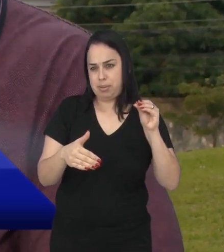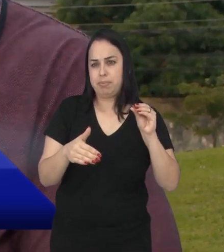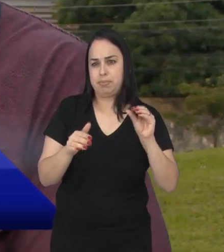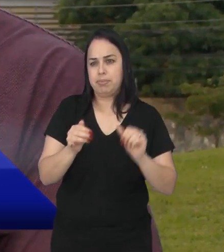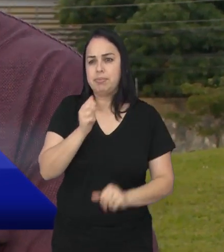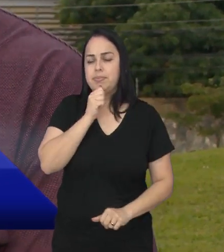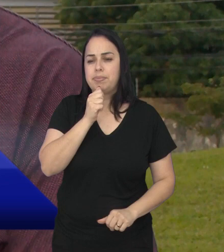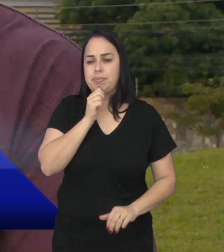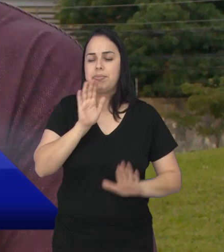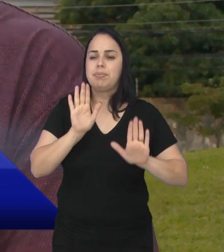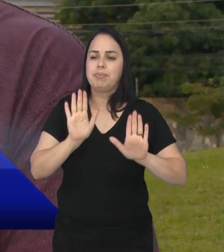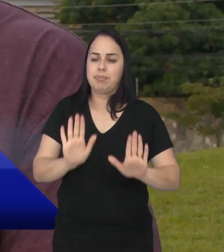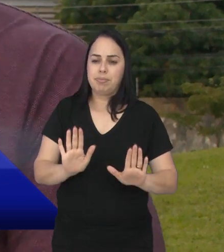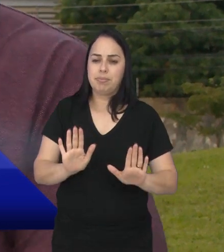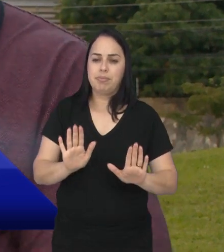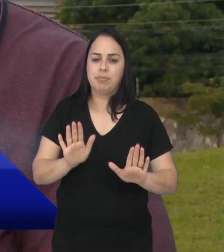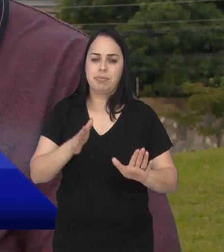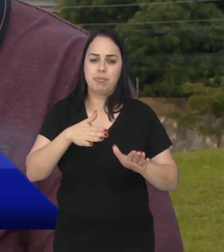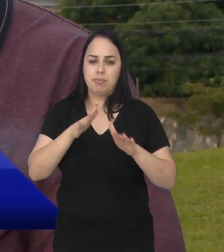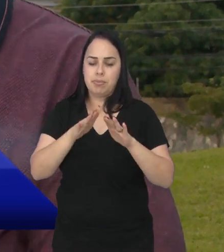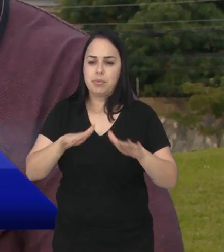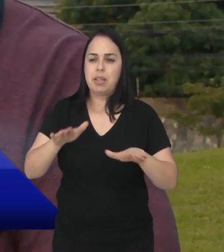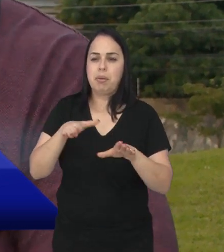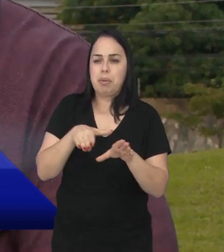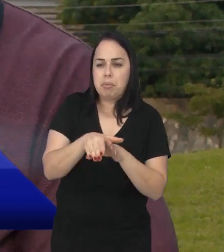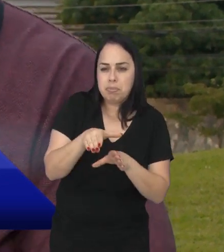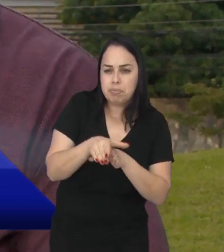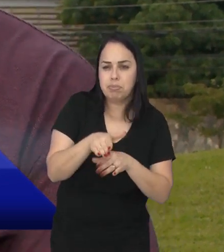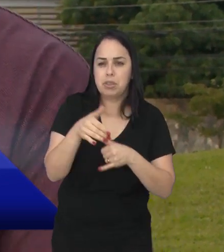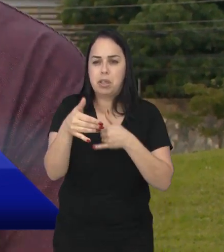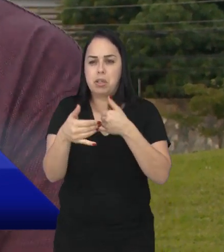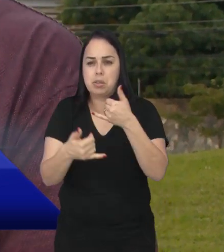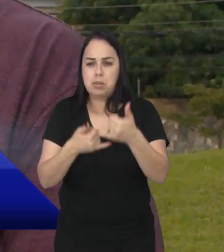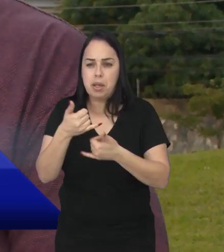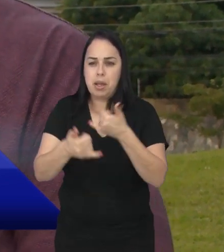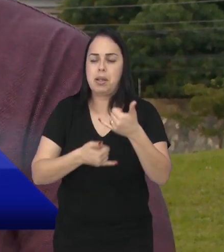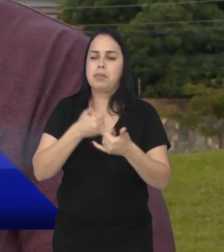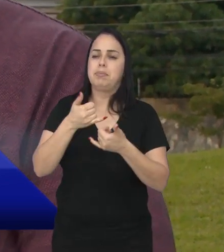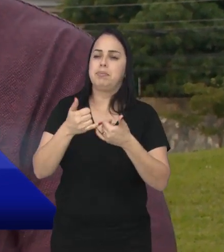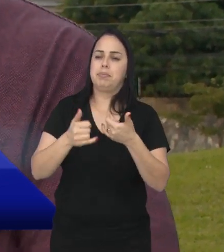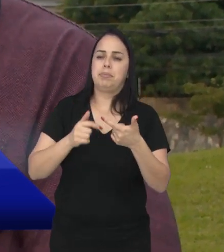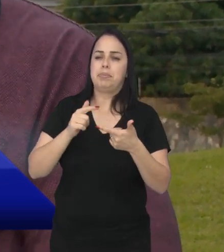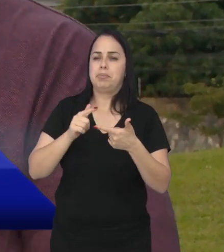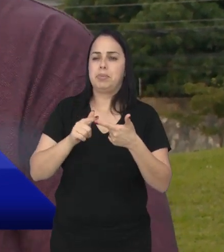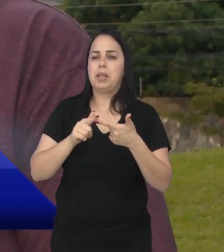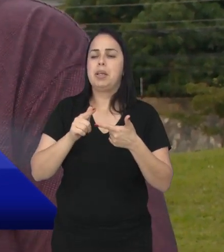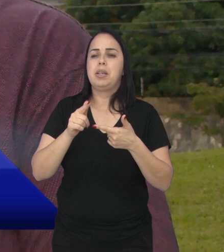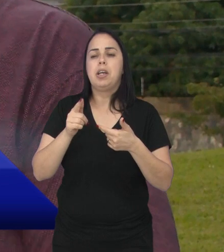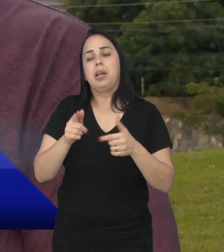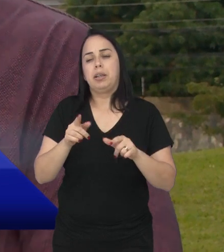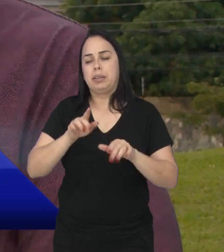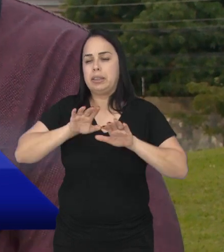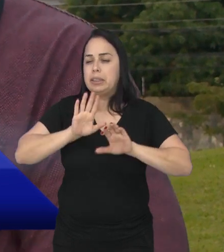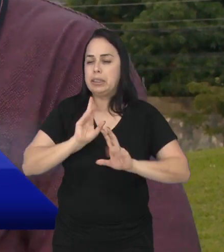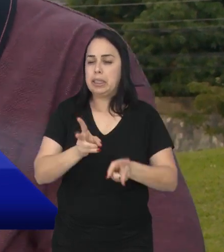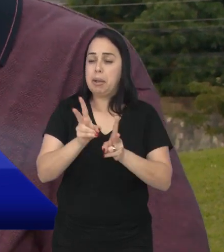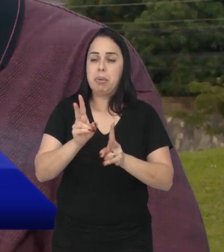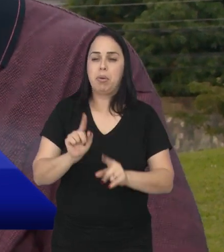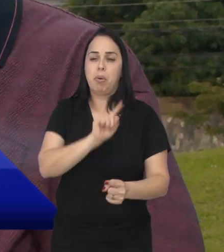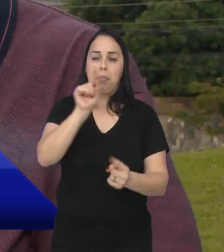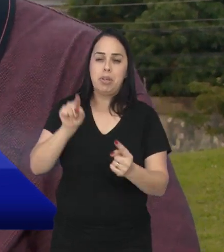os adolescentes vamos dizer assim existe foram feitas ações lúdicas as brincadeiras gincana sempre